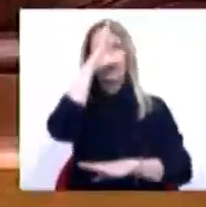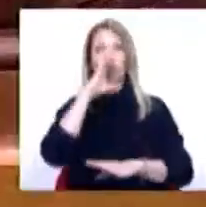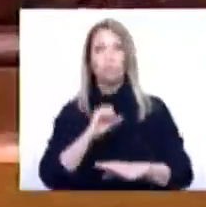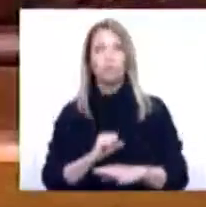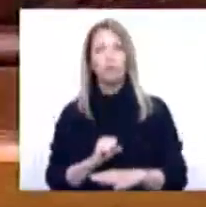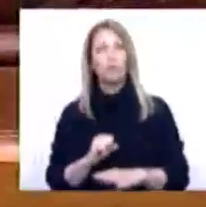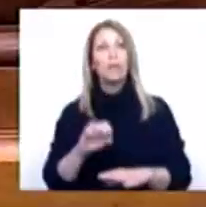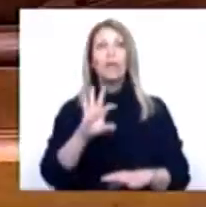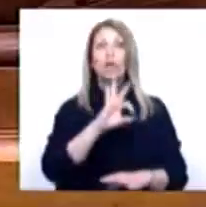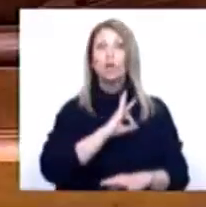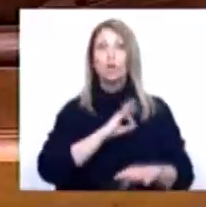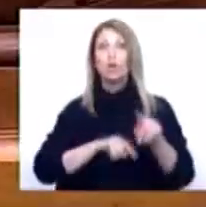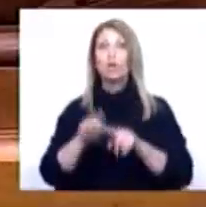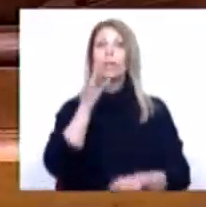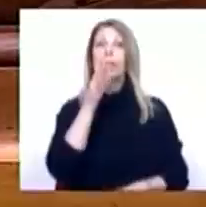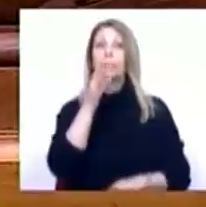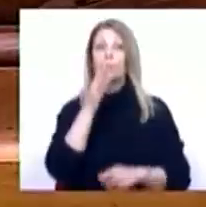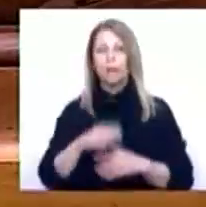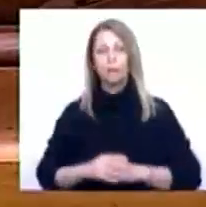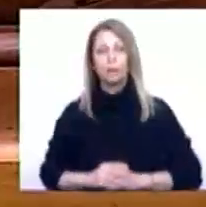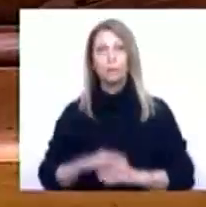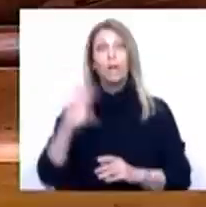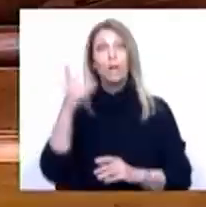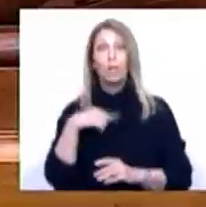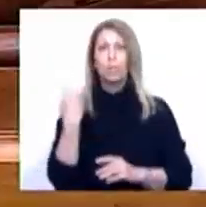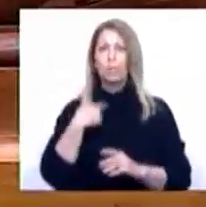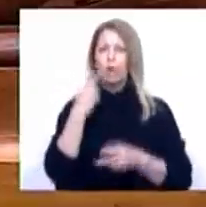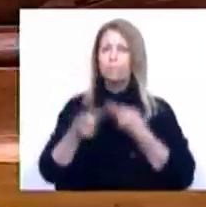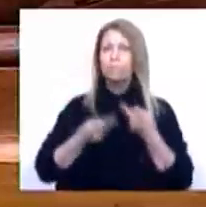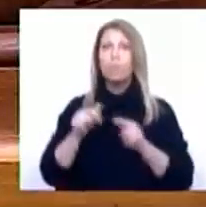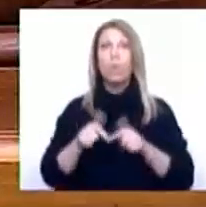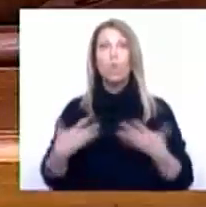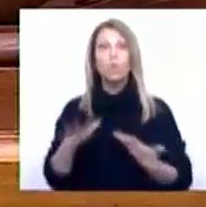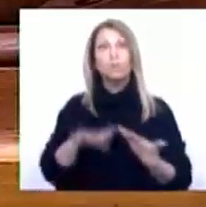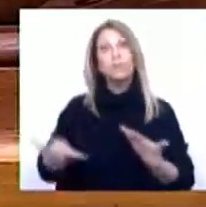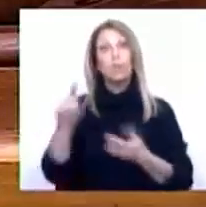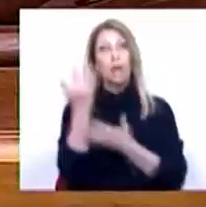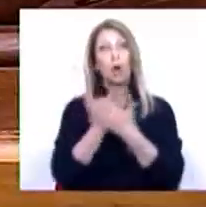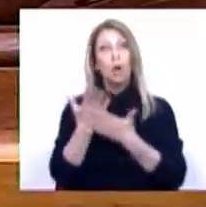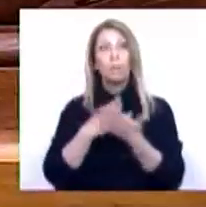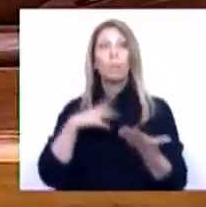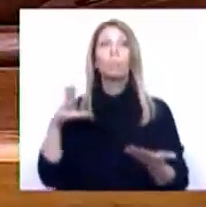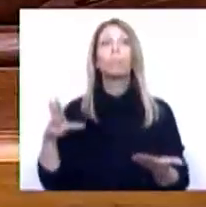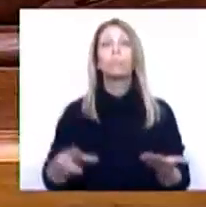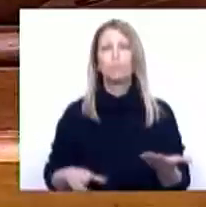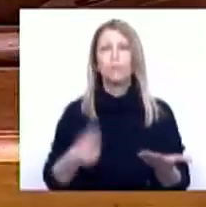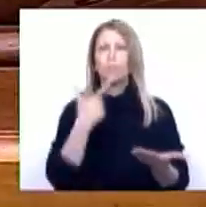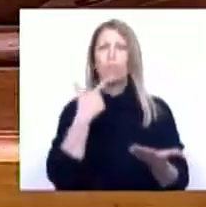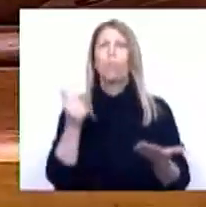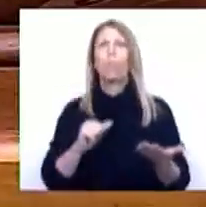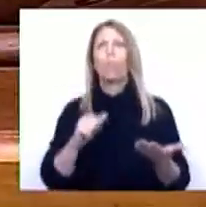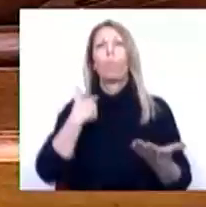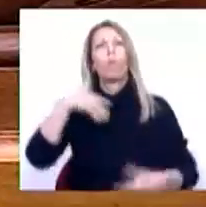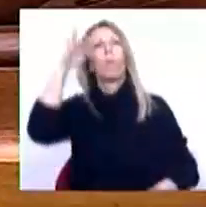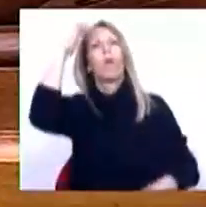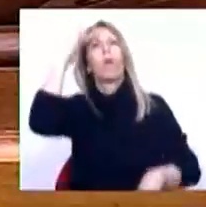os senhores deputados. Quando nós analisamos hoje a situação da economia portuguesa, não podemos ter nenhumas ilusões. Estamos